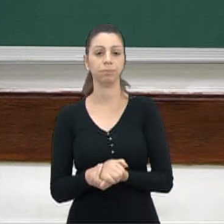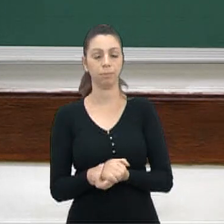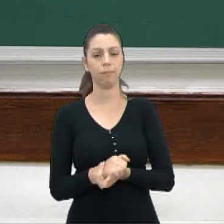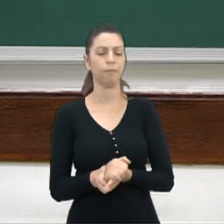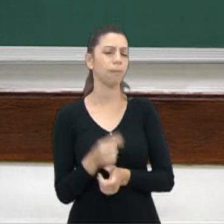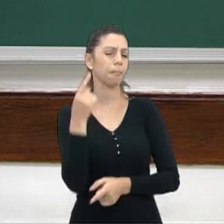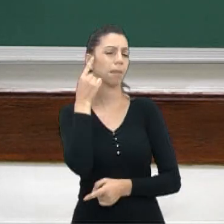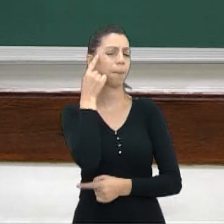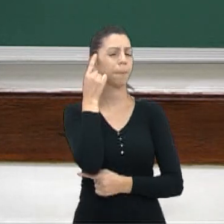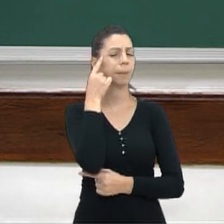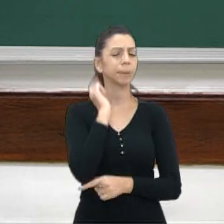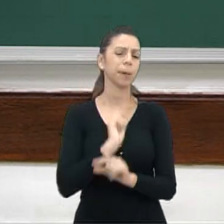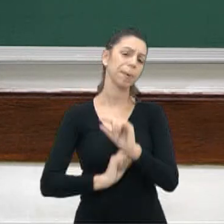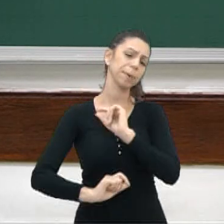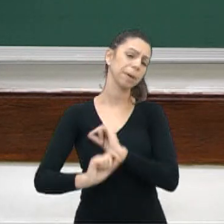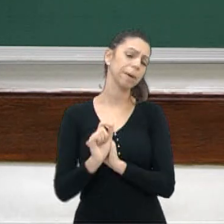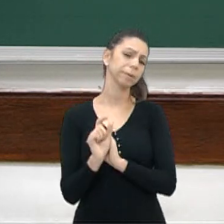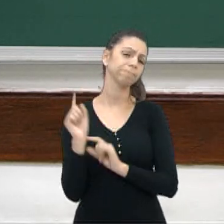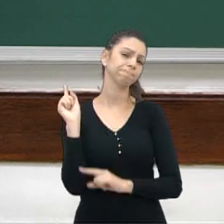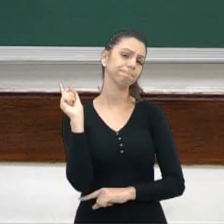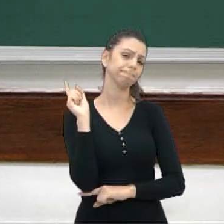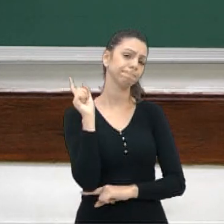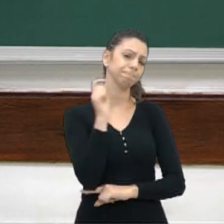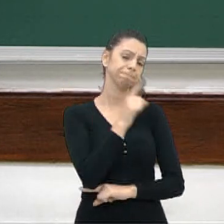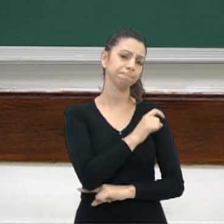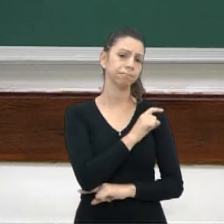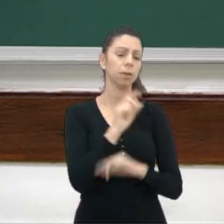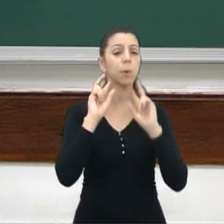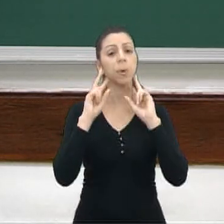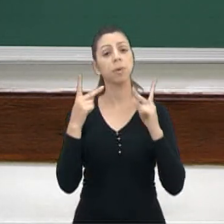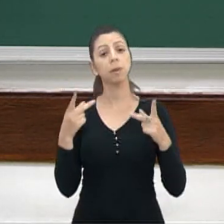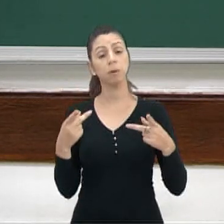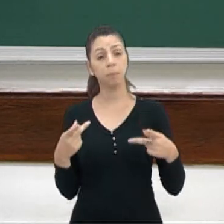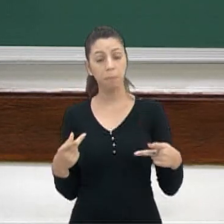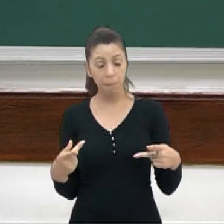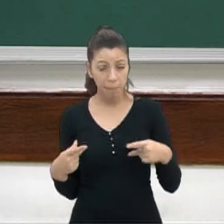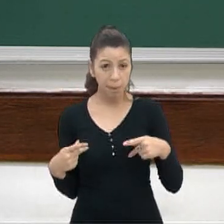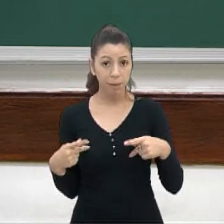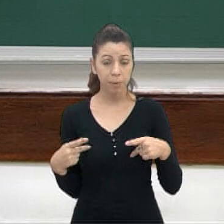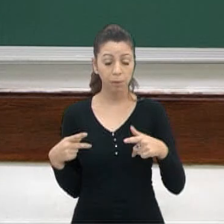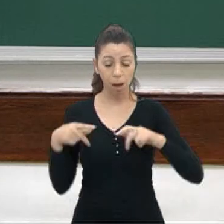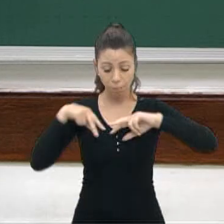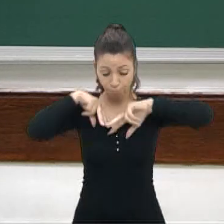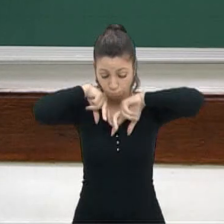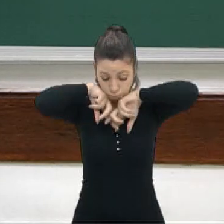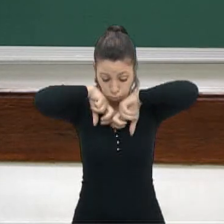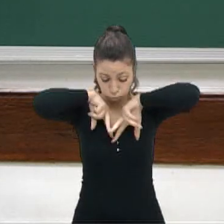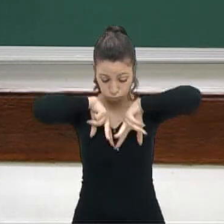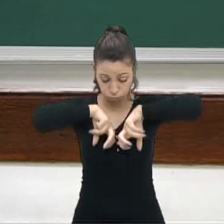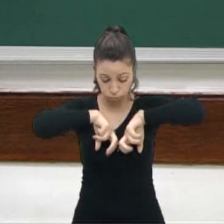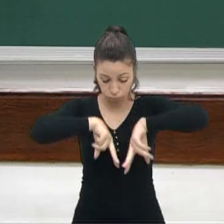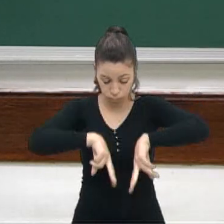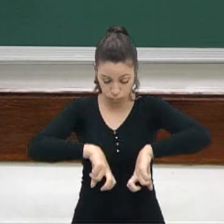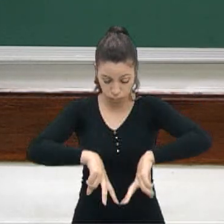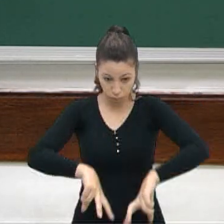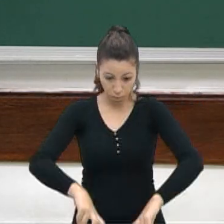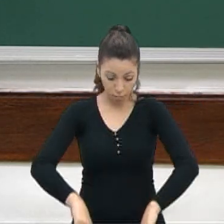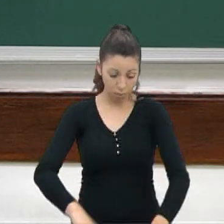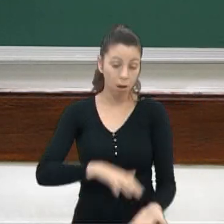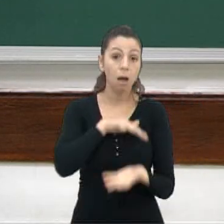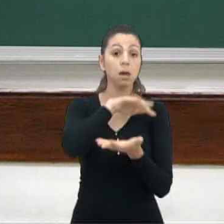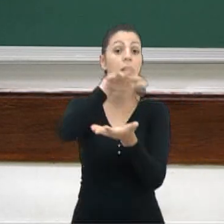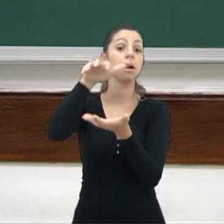tem que pensar o que dificulta o ser humano escavar até o centro da Terra. O que será